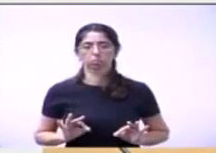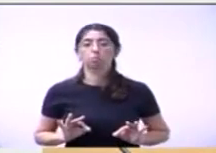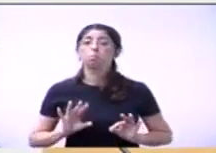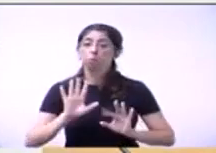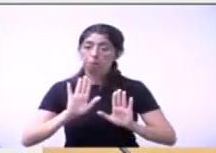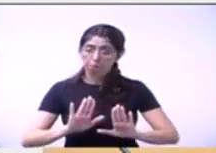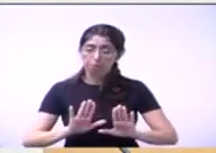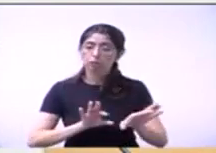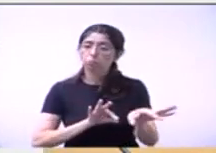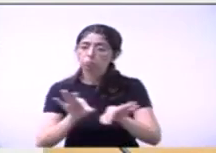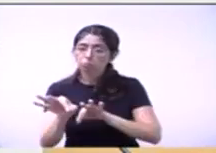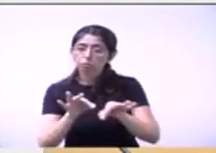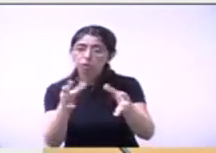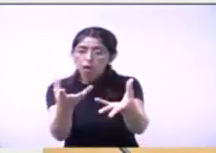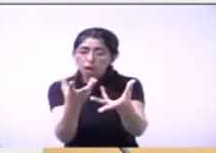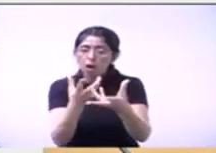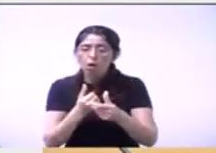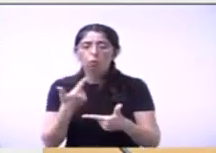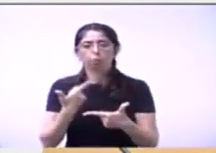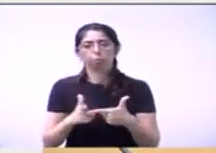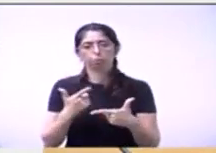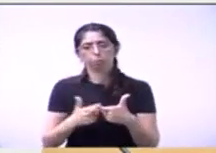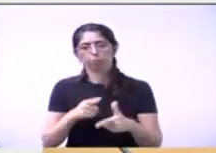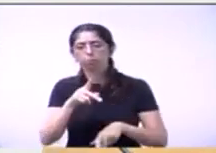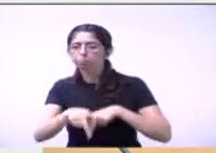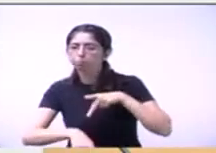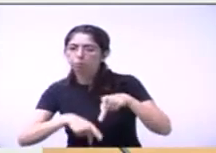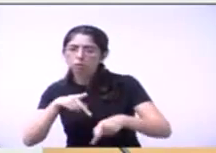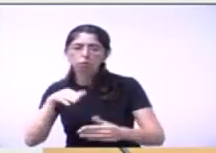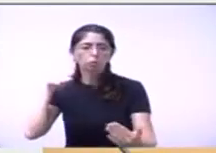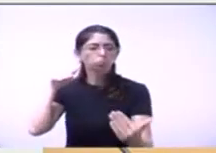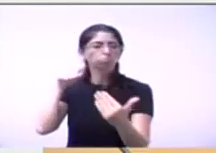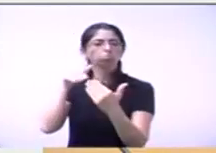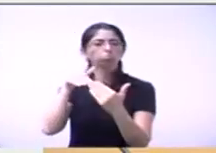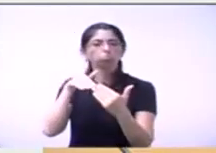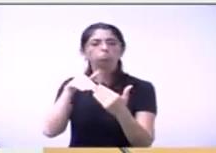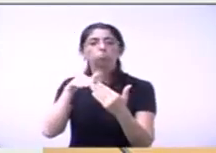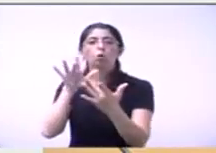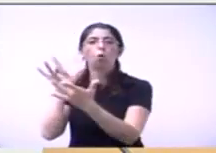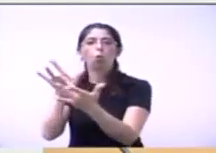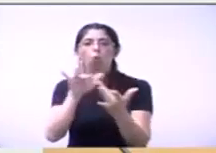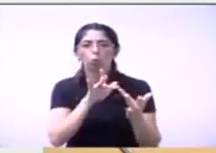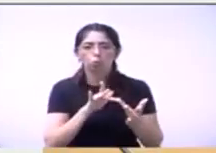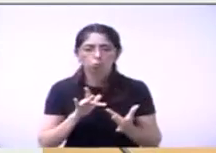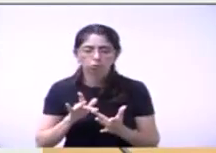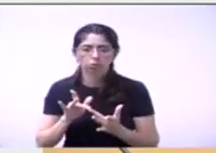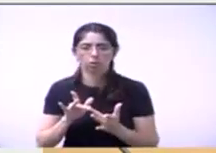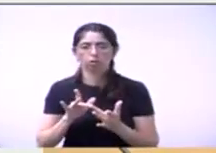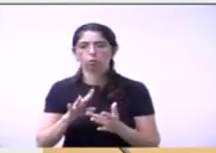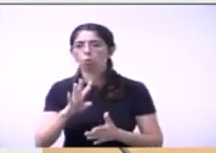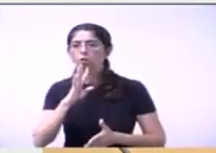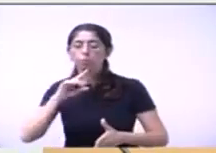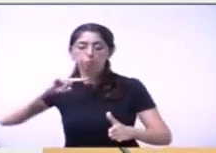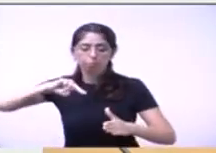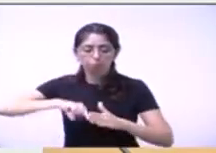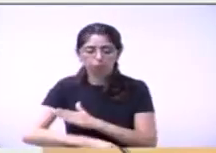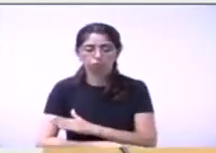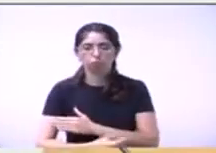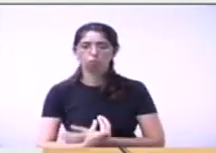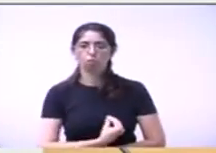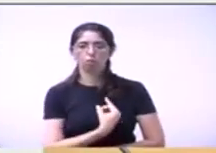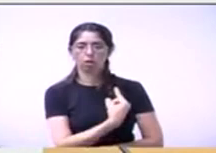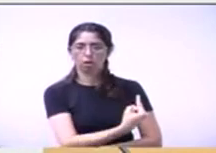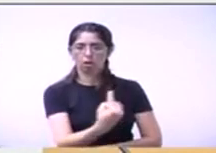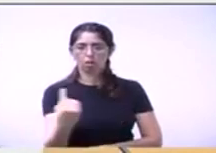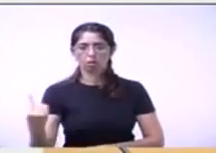fruto de debates, conversa com a população, conhecimento da nossa realidade. Um